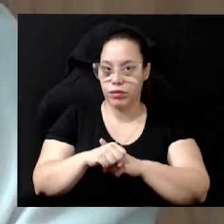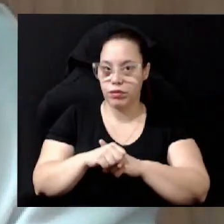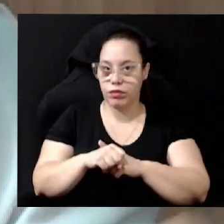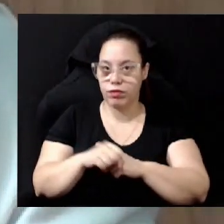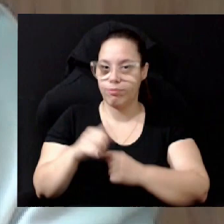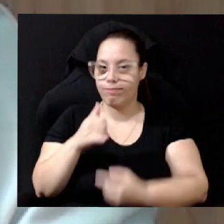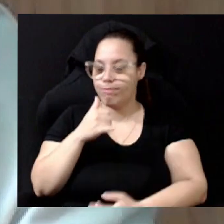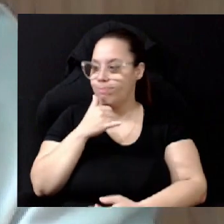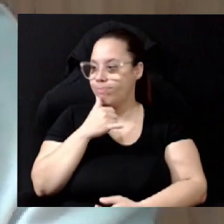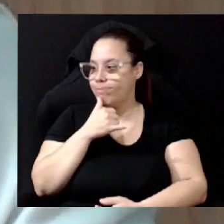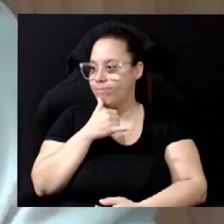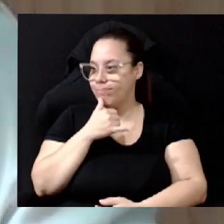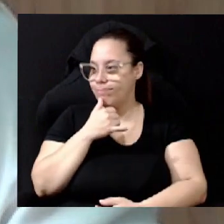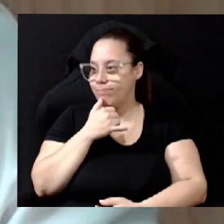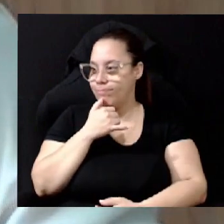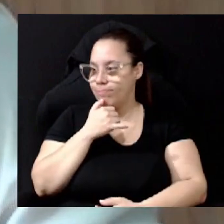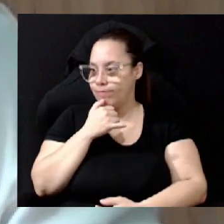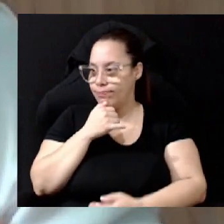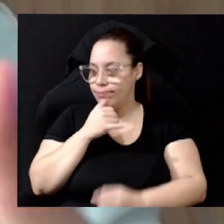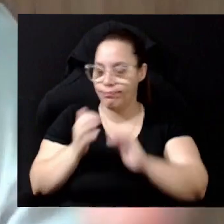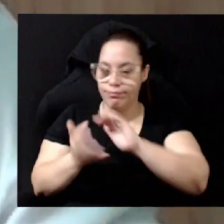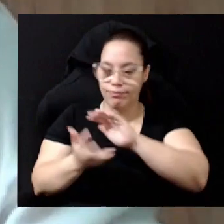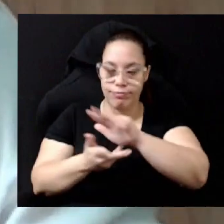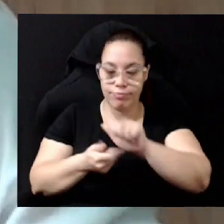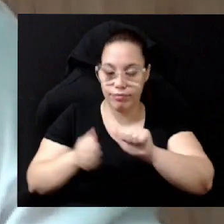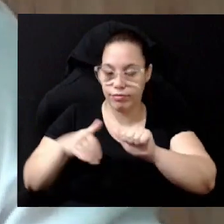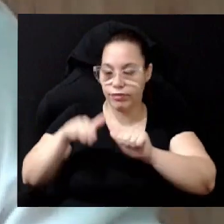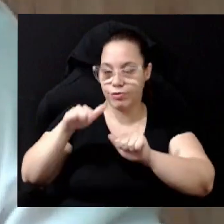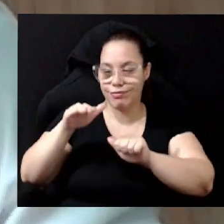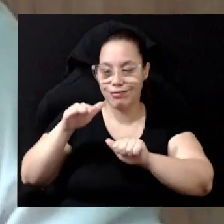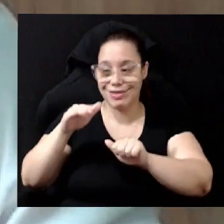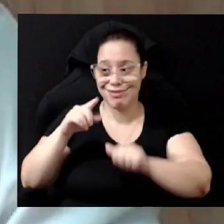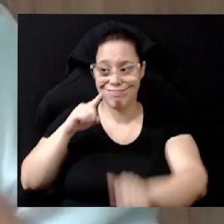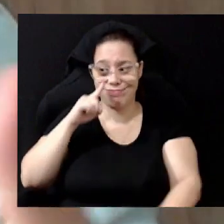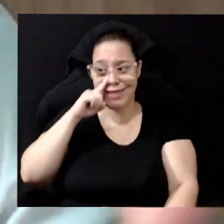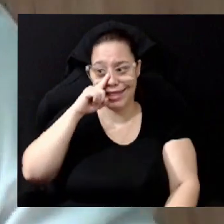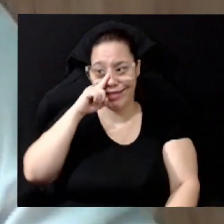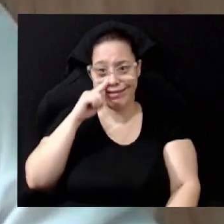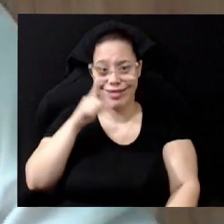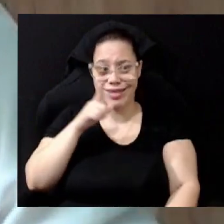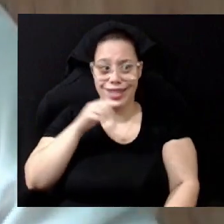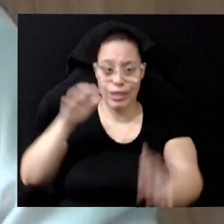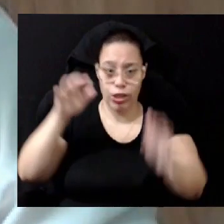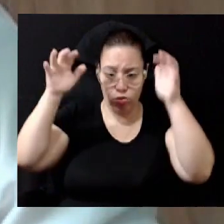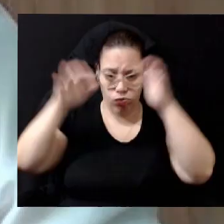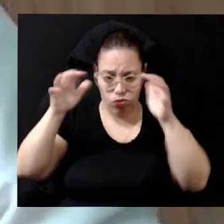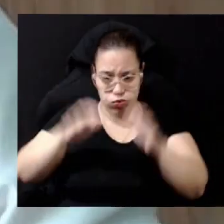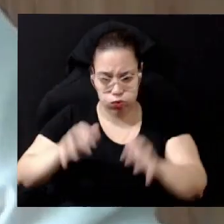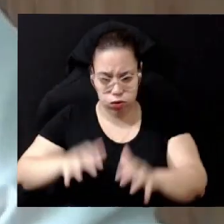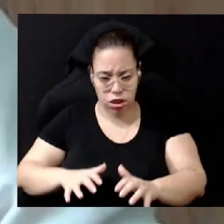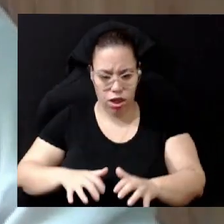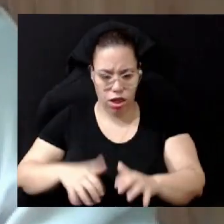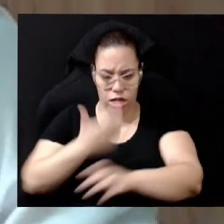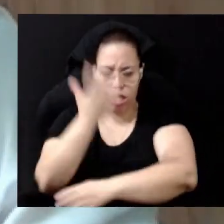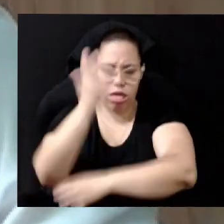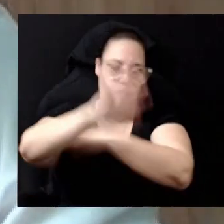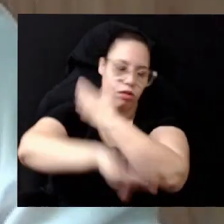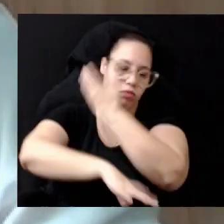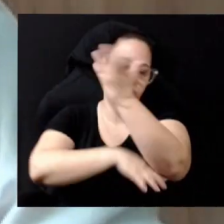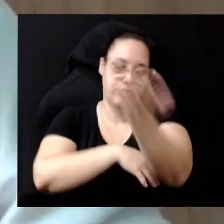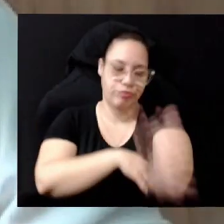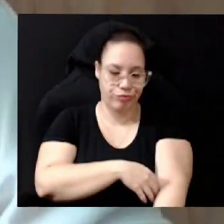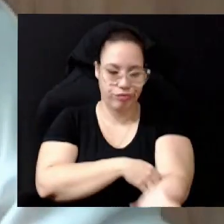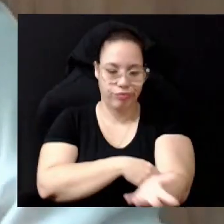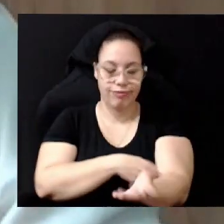encaminhando, infelizmente, para um mundo que tem cada vez mais catástrofes ambientais, né? Cada vez mais frequentes e